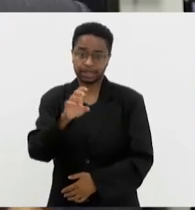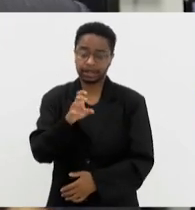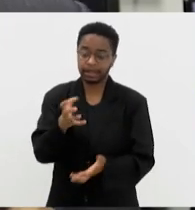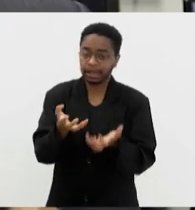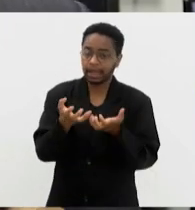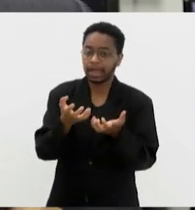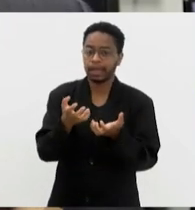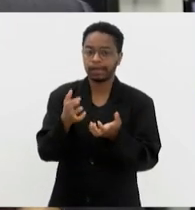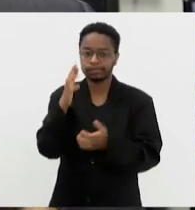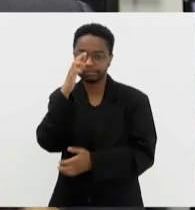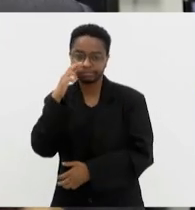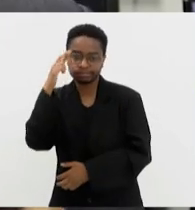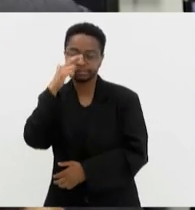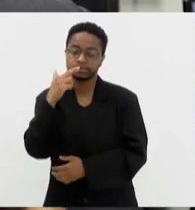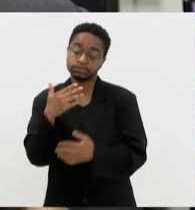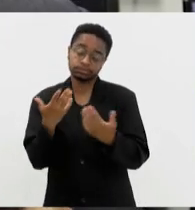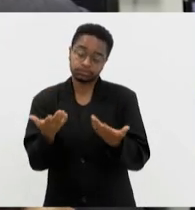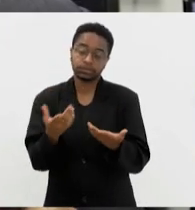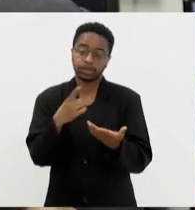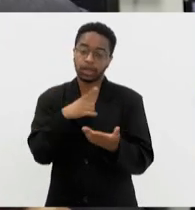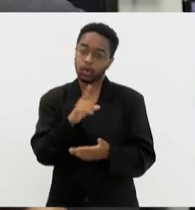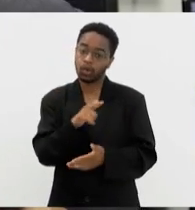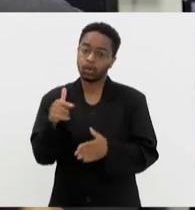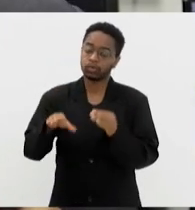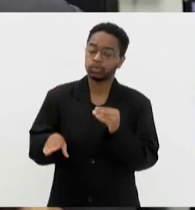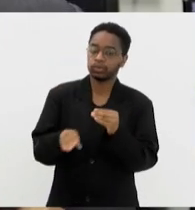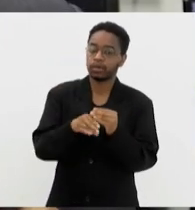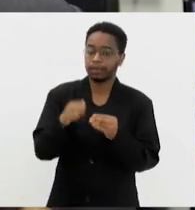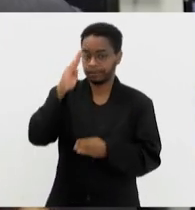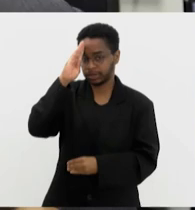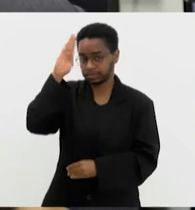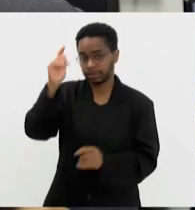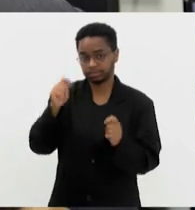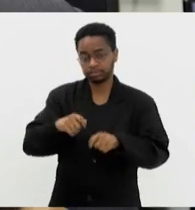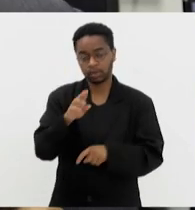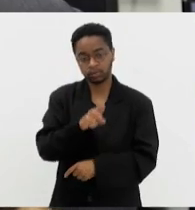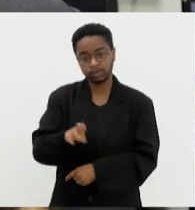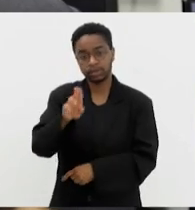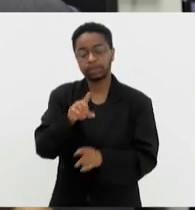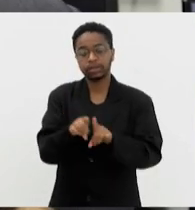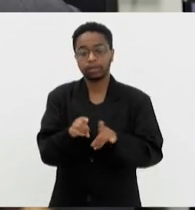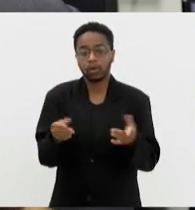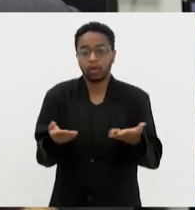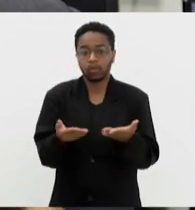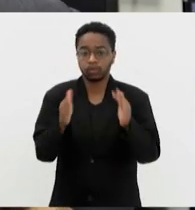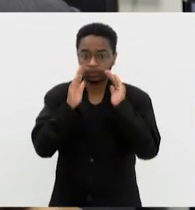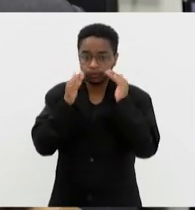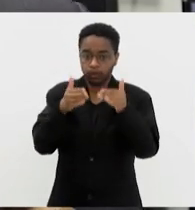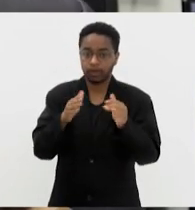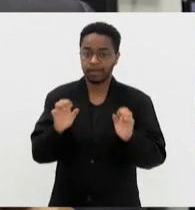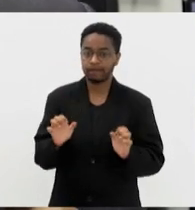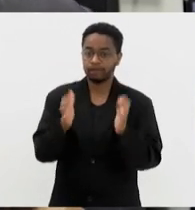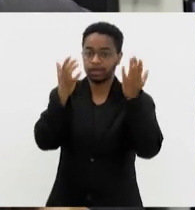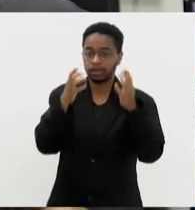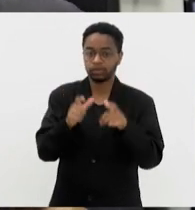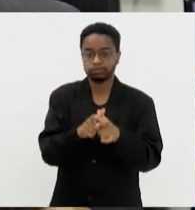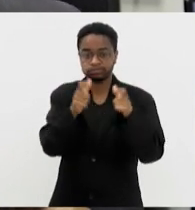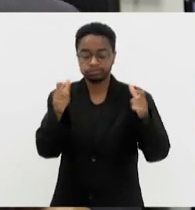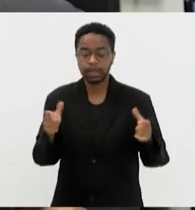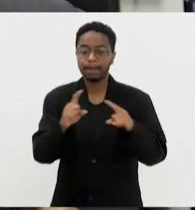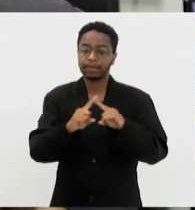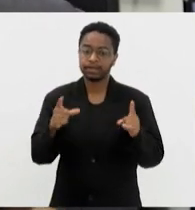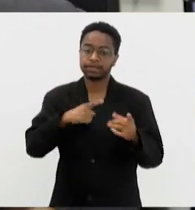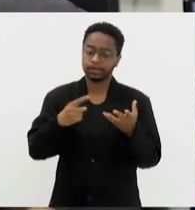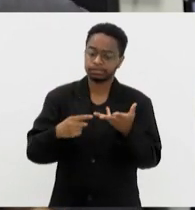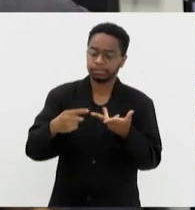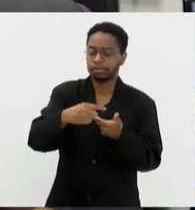monitoramento. Enfim, é mais um equipamento fundamental, hoje voltado para os grandes eventos, mas abre um leque de opções